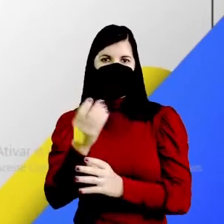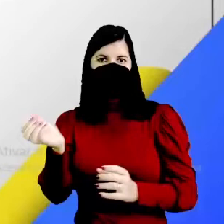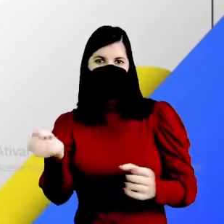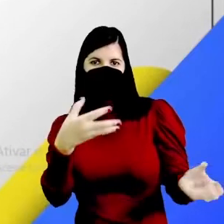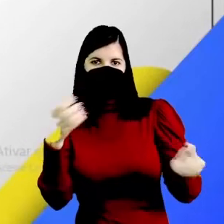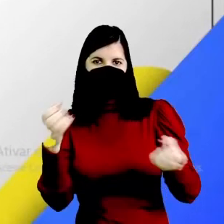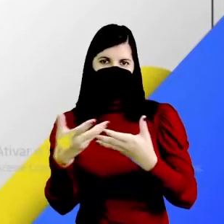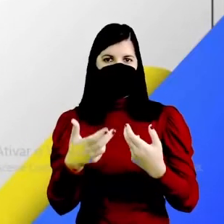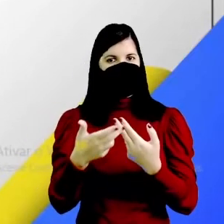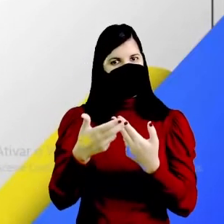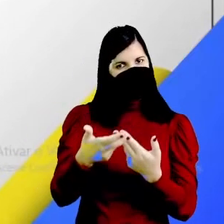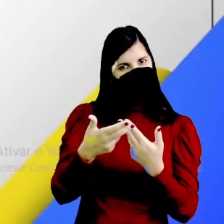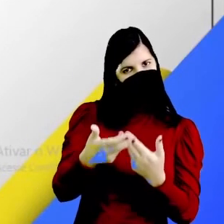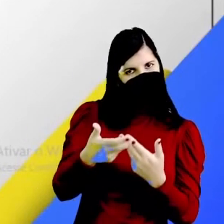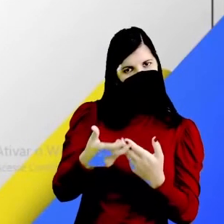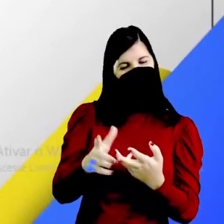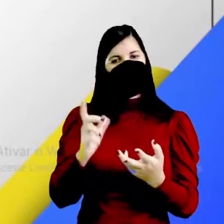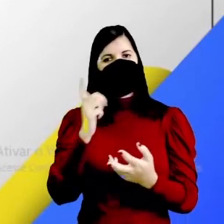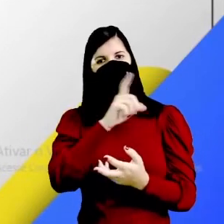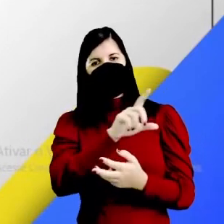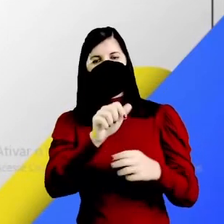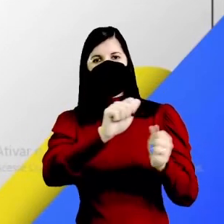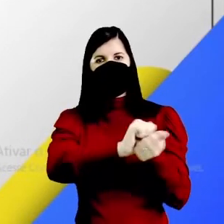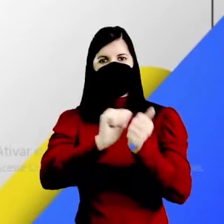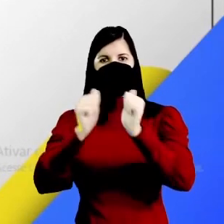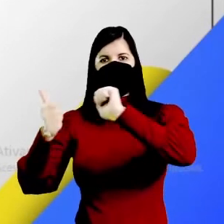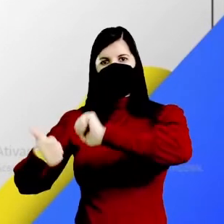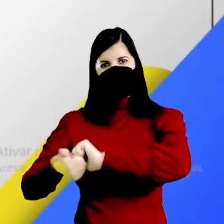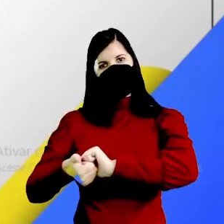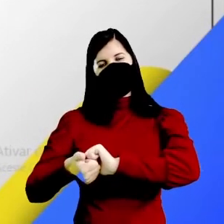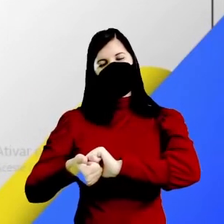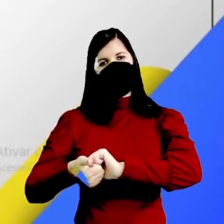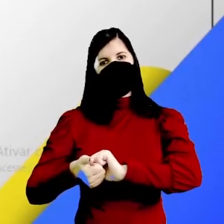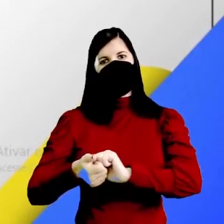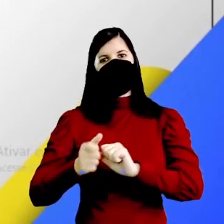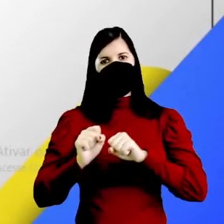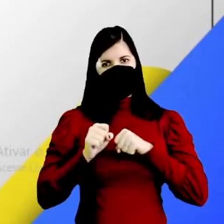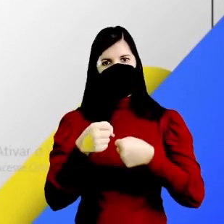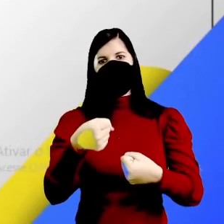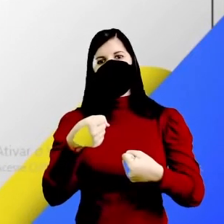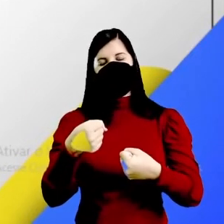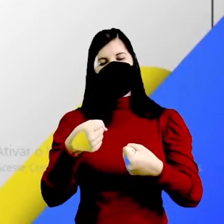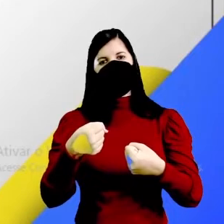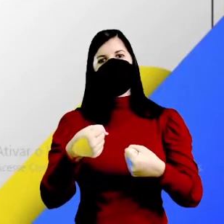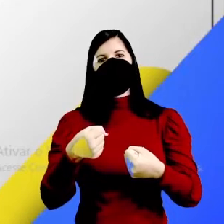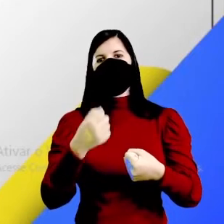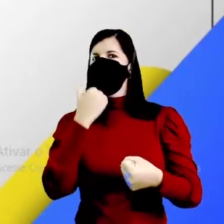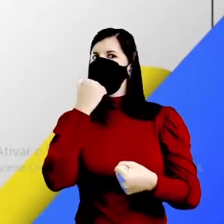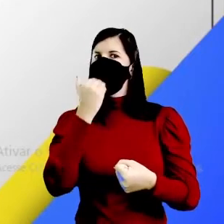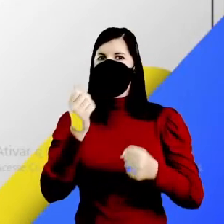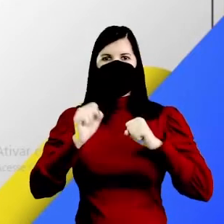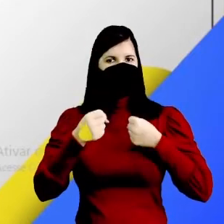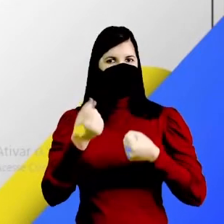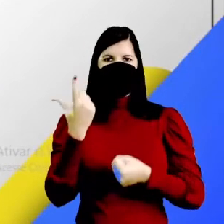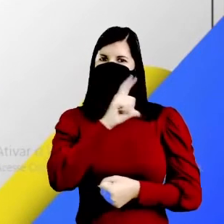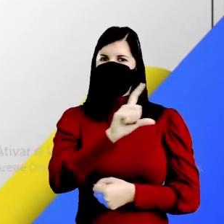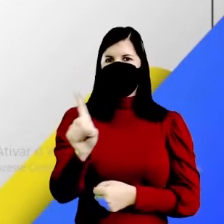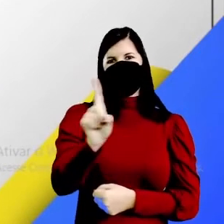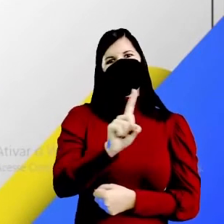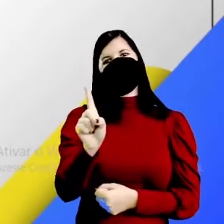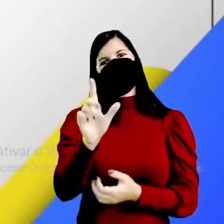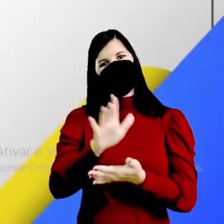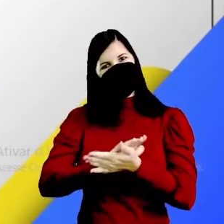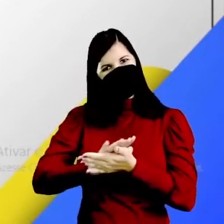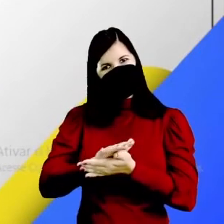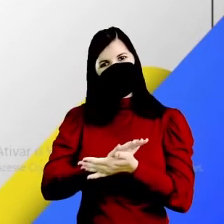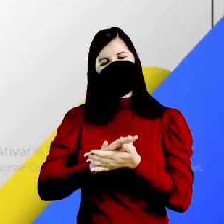inovação, resiliência e conseguir se adaptar. Além de tudo, dedicação. Gente, sem dedicação a gente não consegue nada. Então, essas